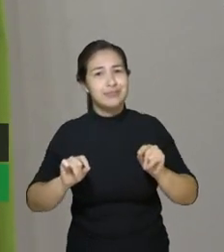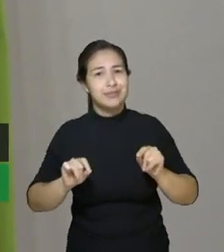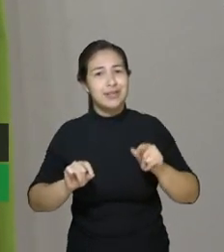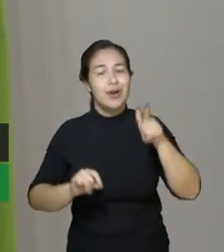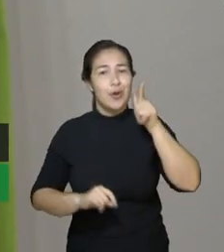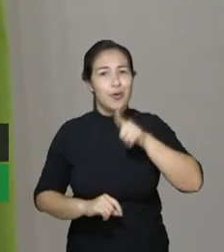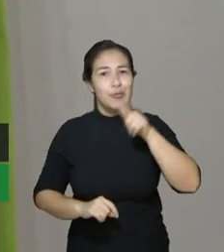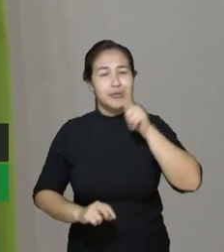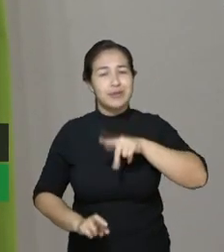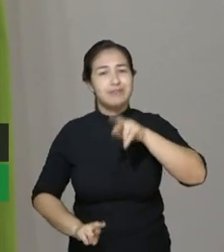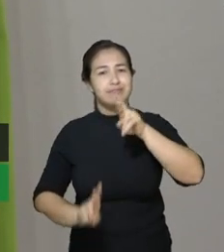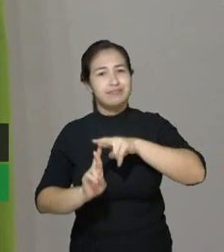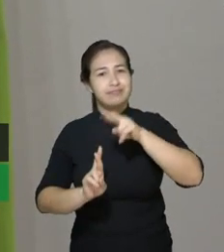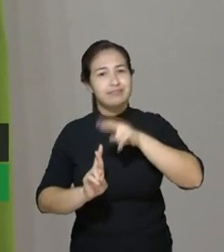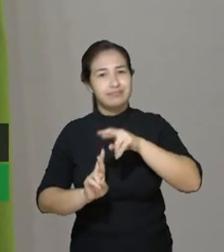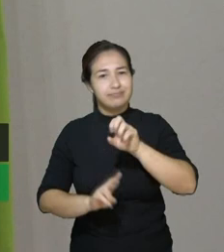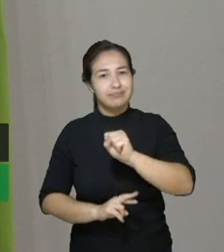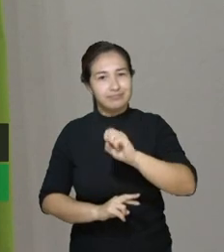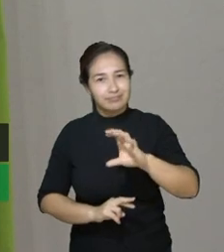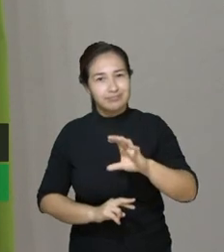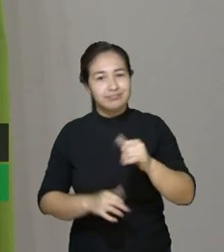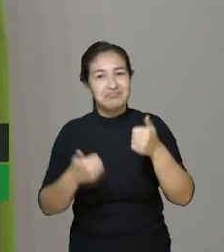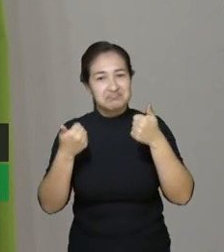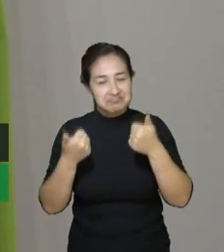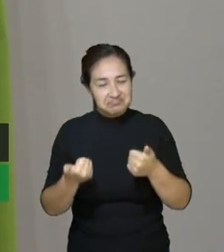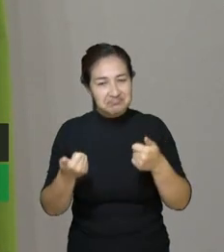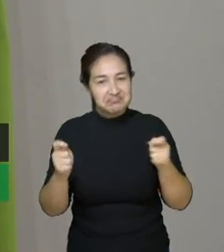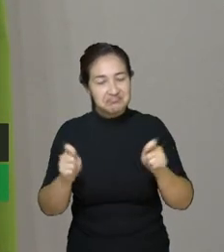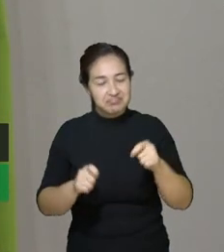representar Santa Catarina como fizemos aqui.